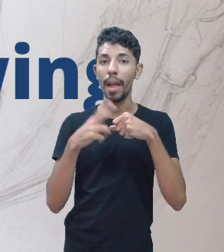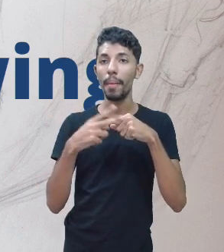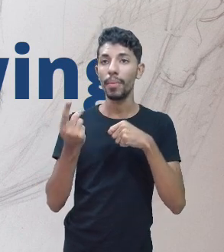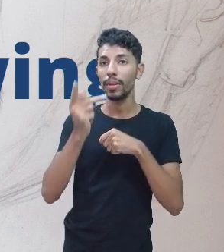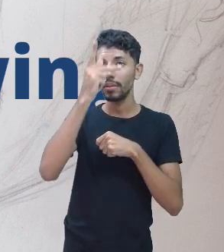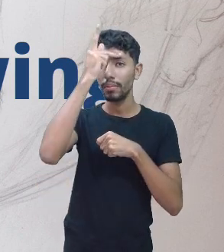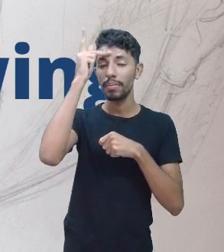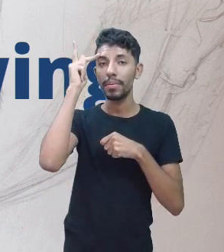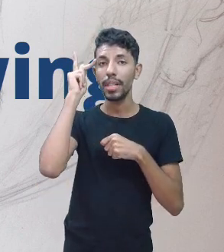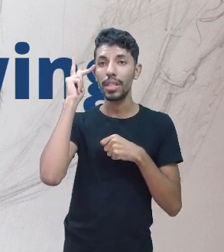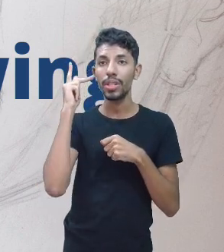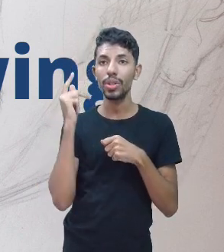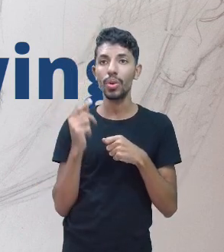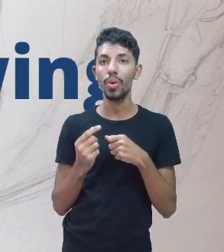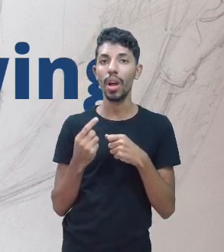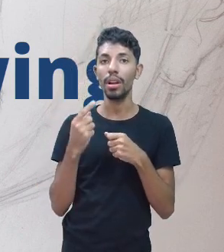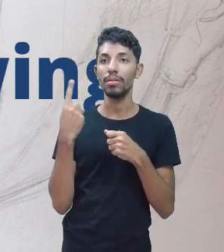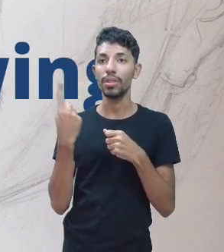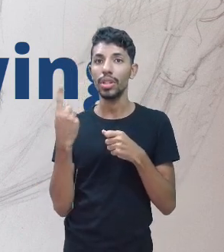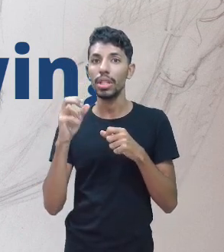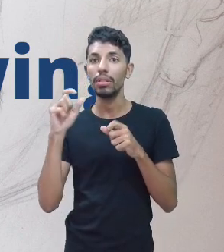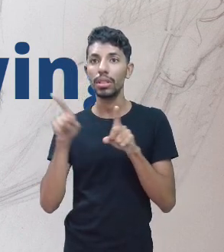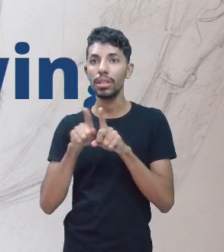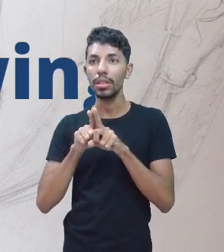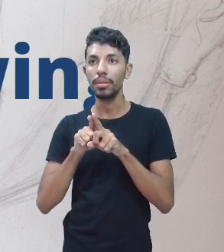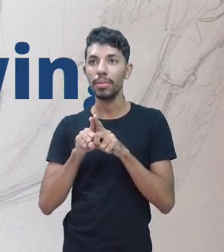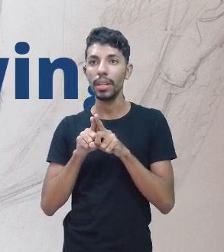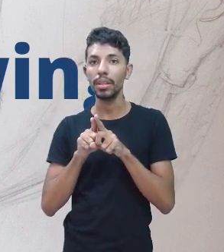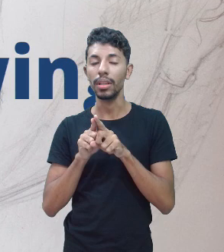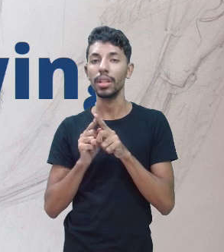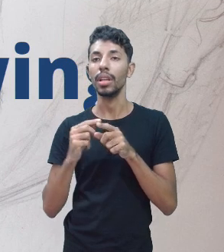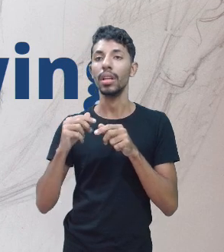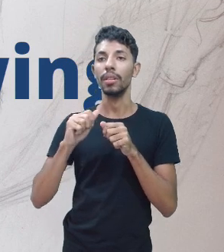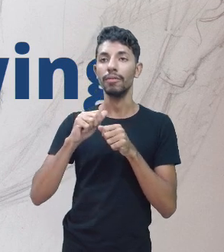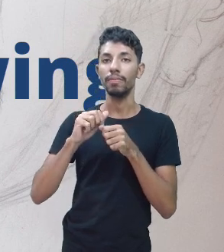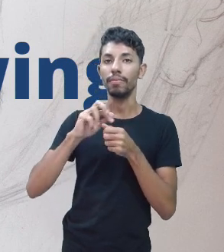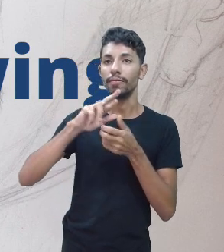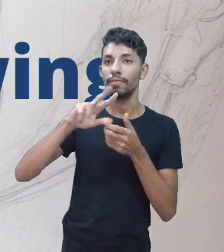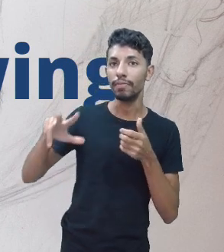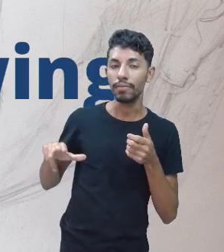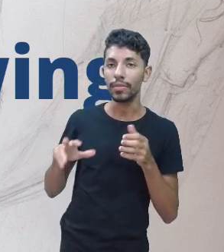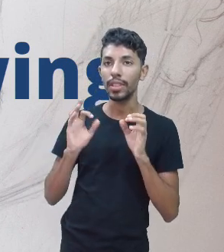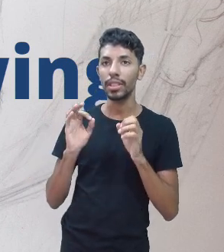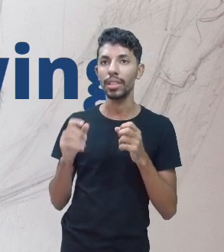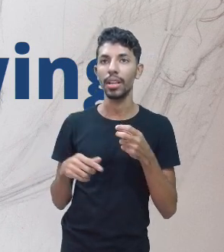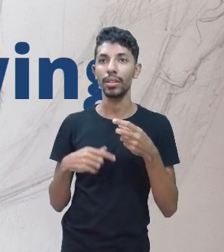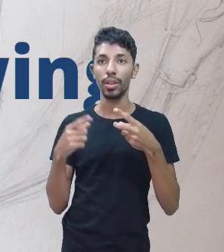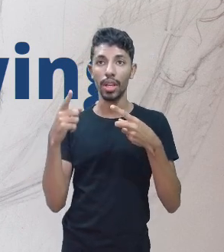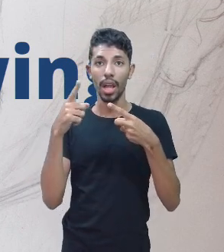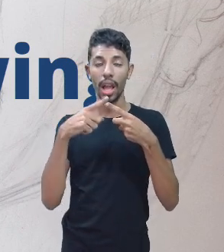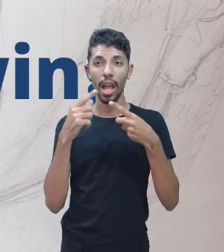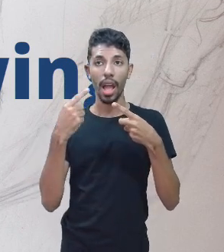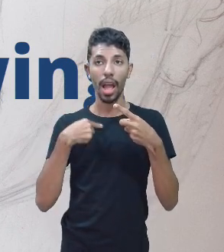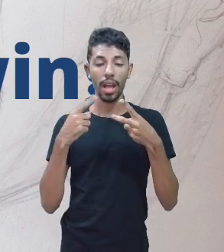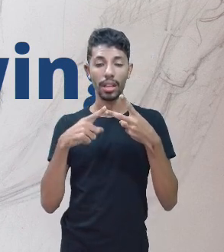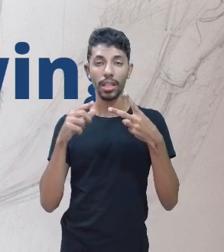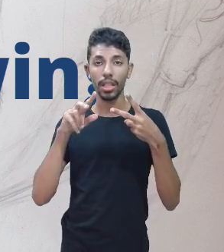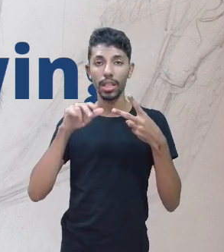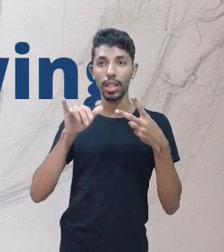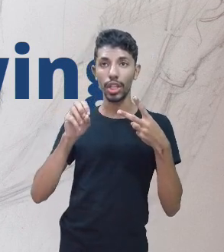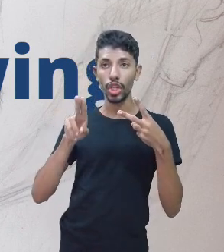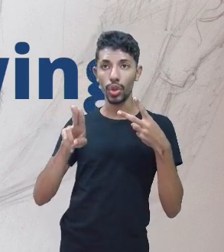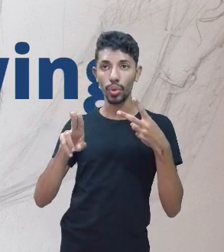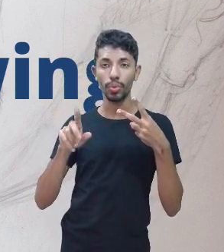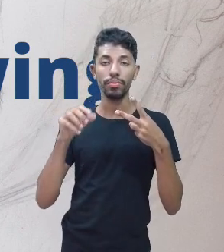de plural. I só para singular, you tem singular e tem plural, o e they são os dois de plural. E aqui o verbo